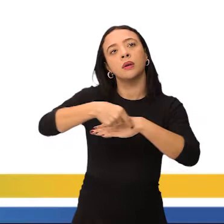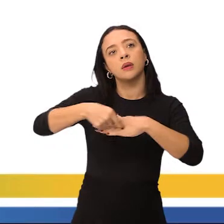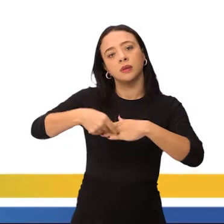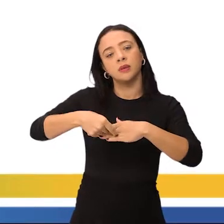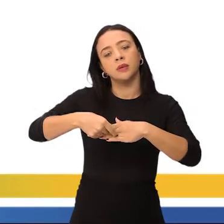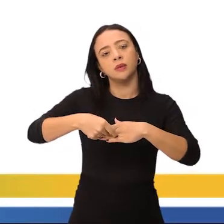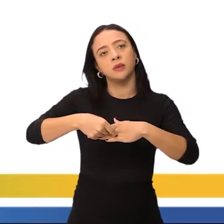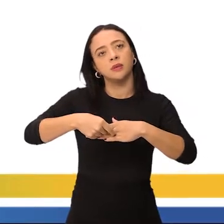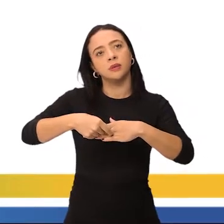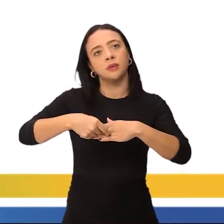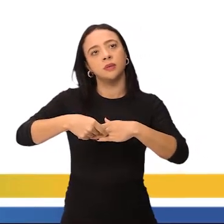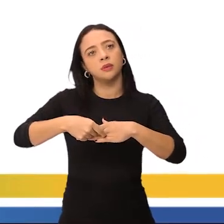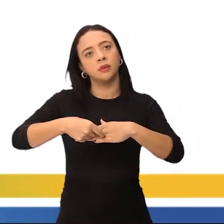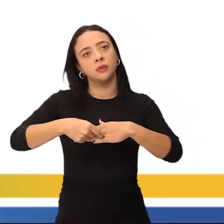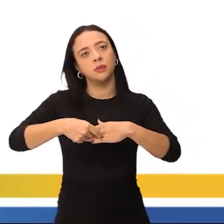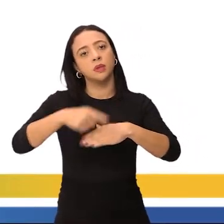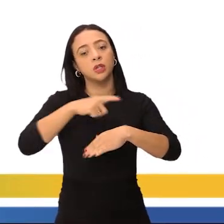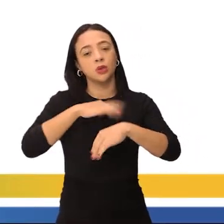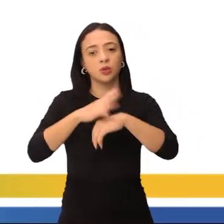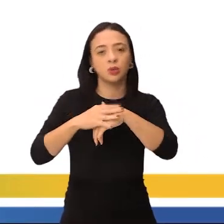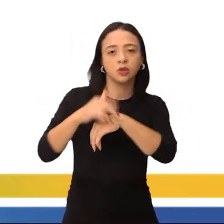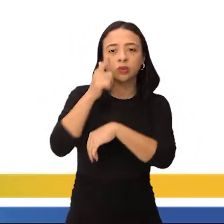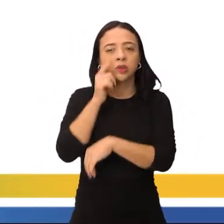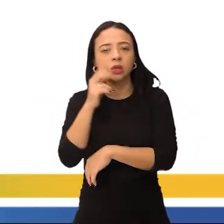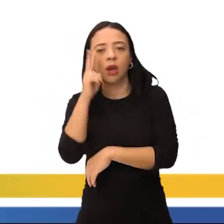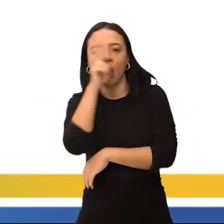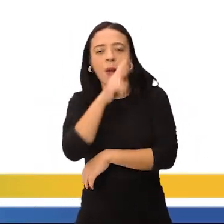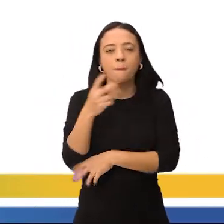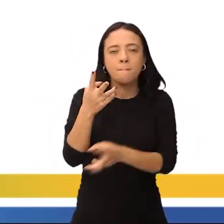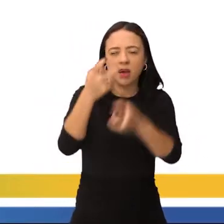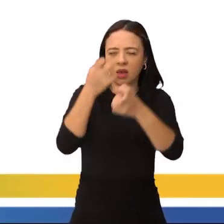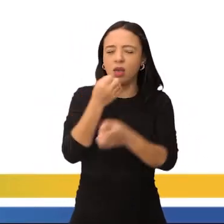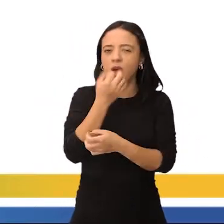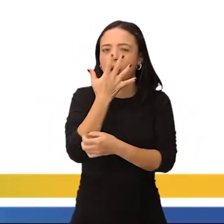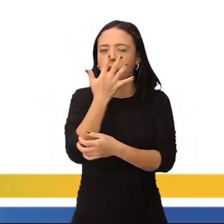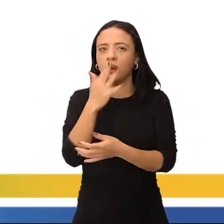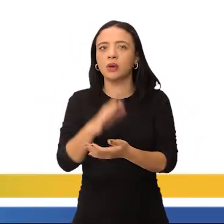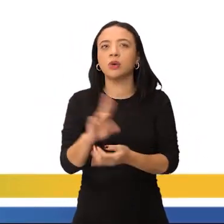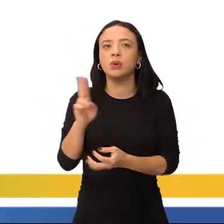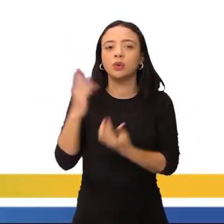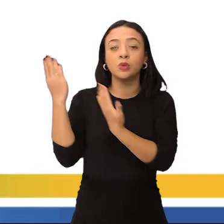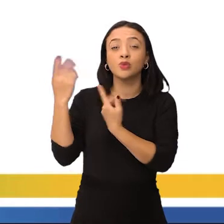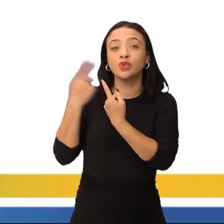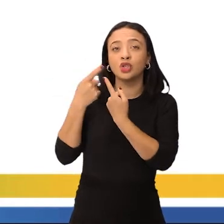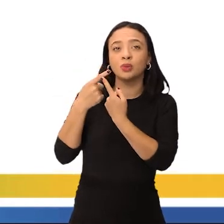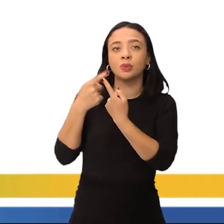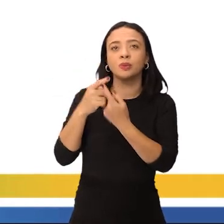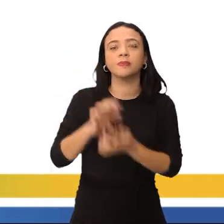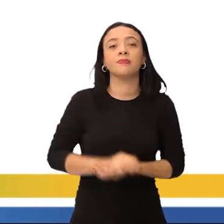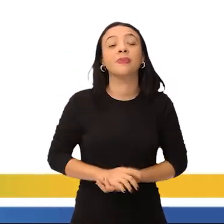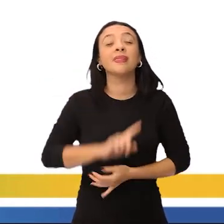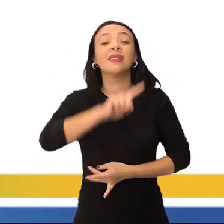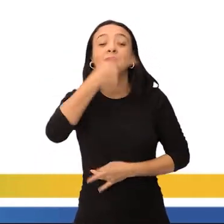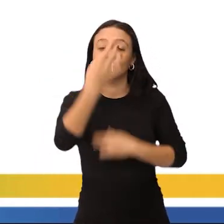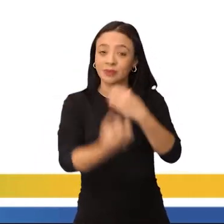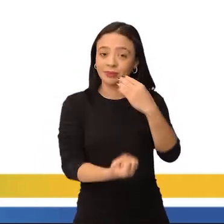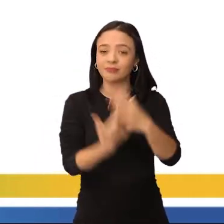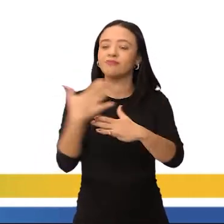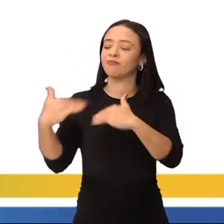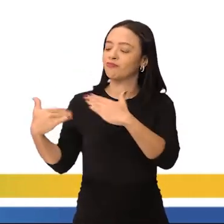do daltonismo e modelo né de como era o átomo era conhecido como bola de bilhar depois